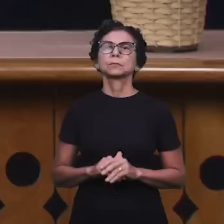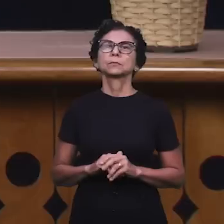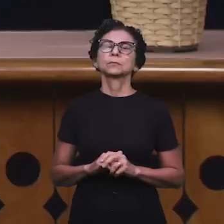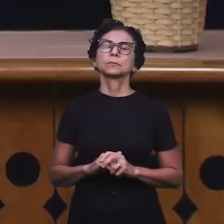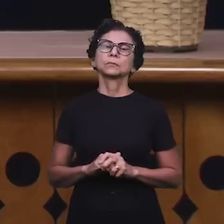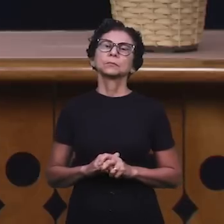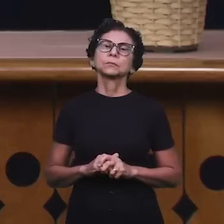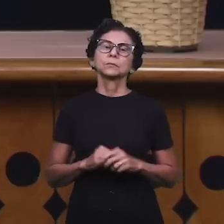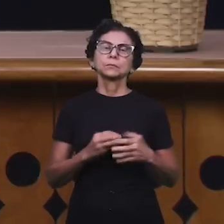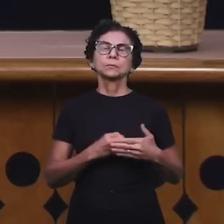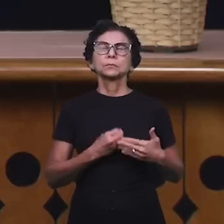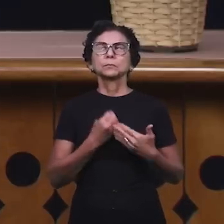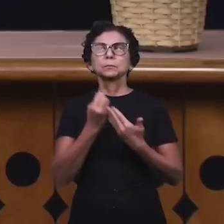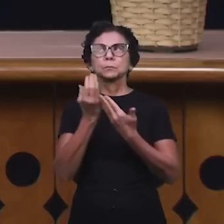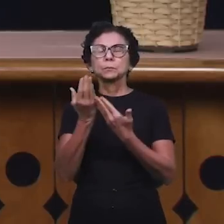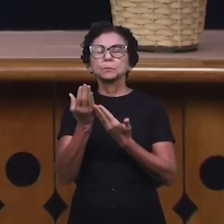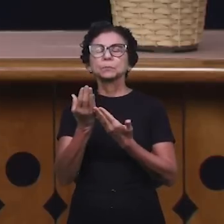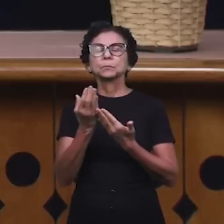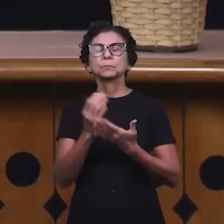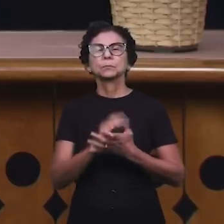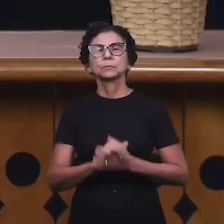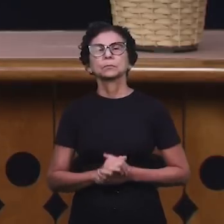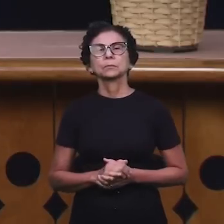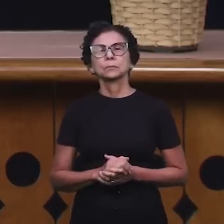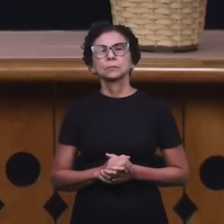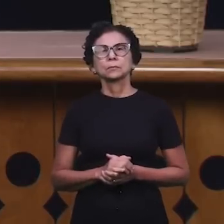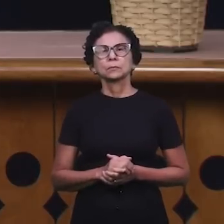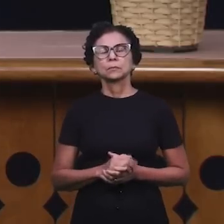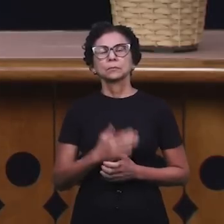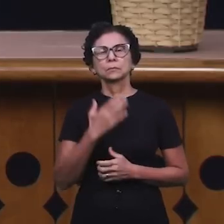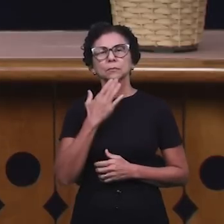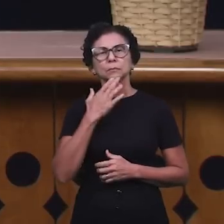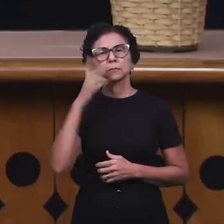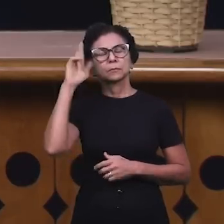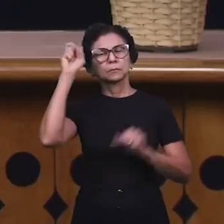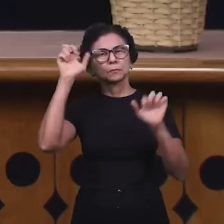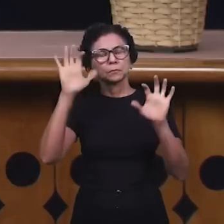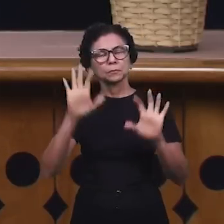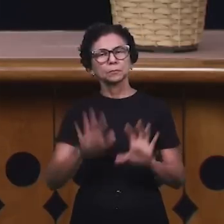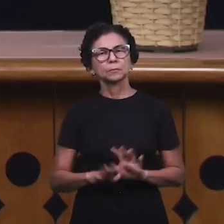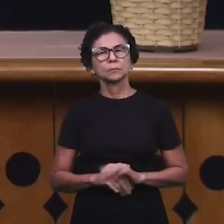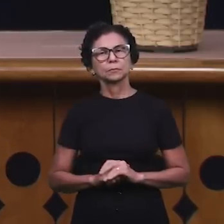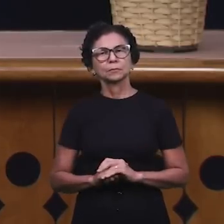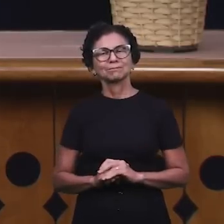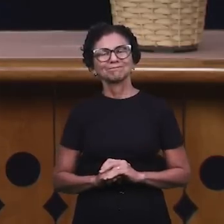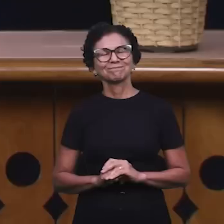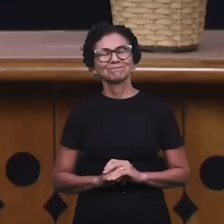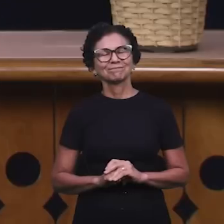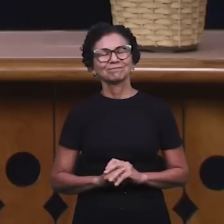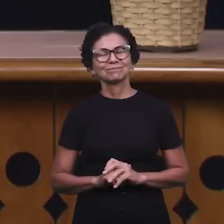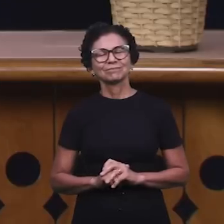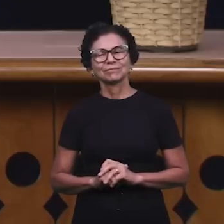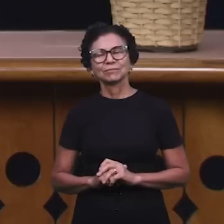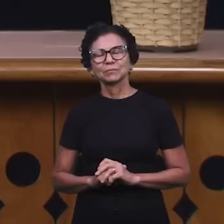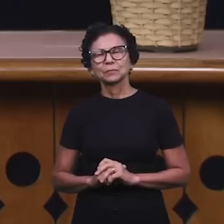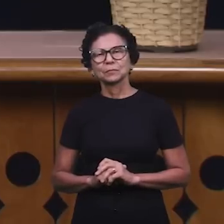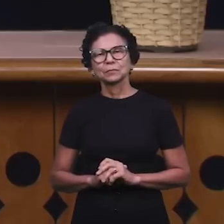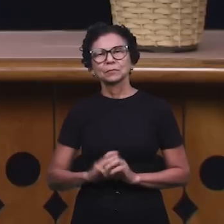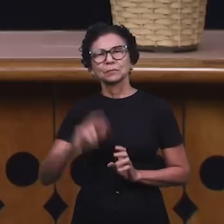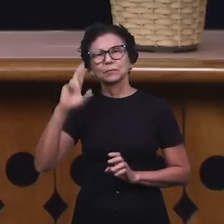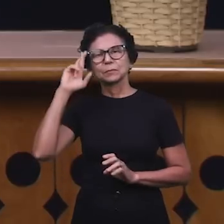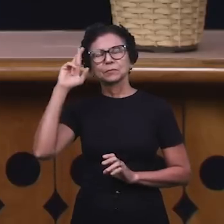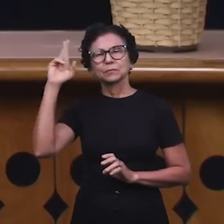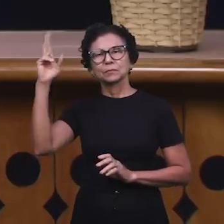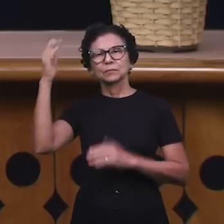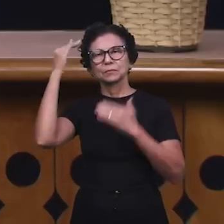nossas vidas diante do Senhor, peço uma bênção ao Senhor nesse encerramento. Nosso Deus, queremos te